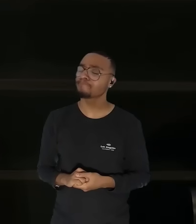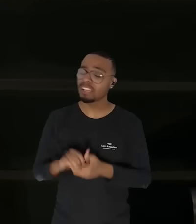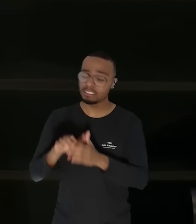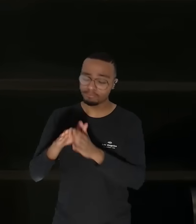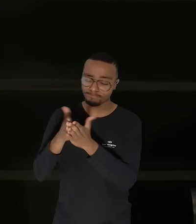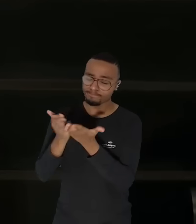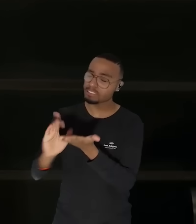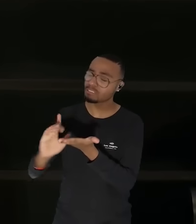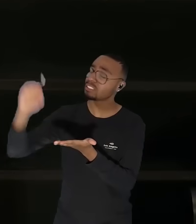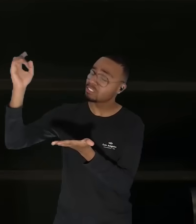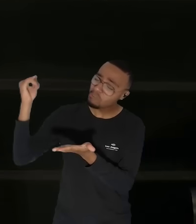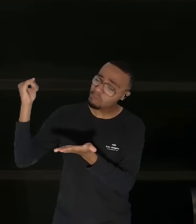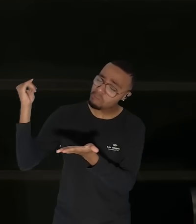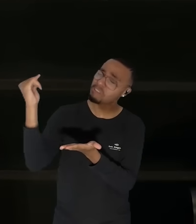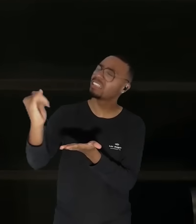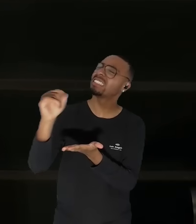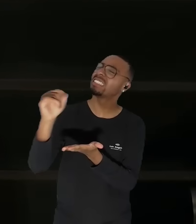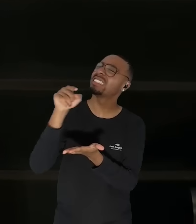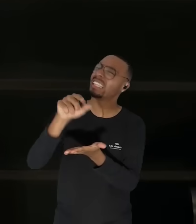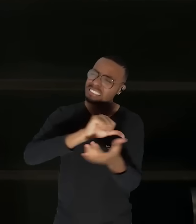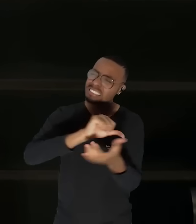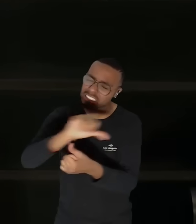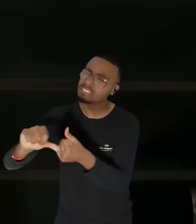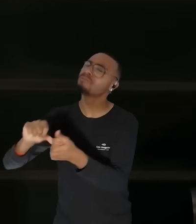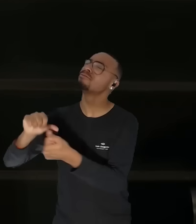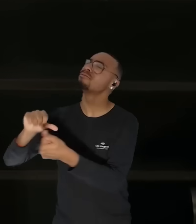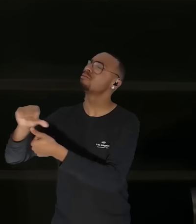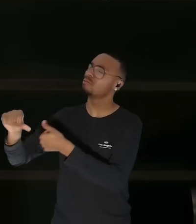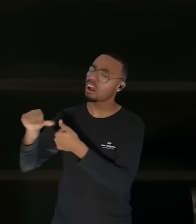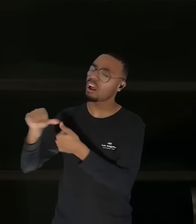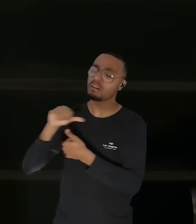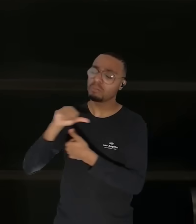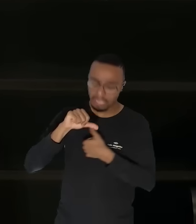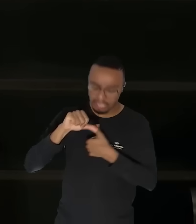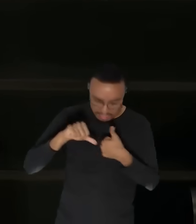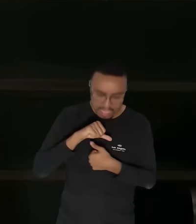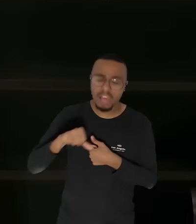transforma, palavra que alegra, palavra que dá destino.